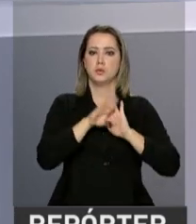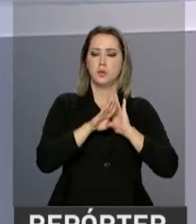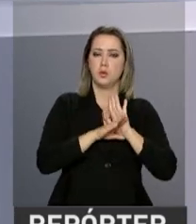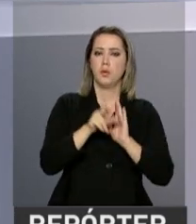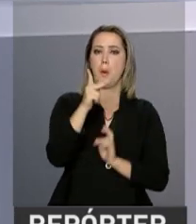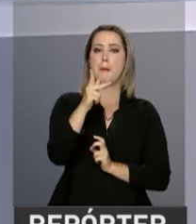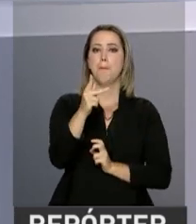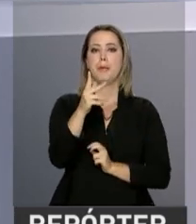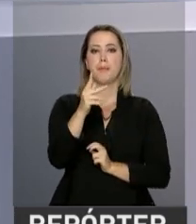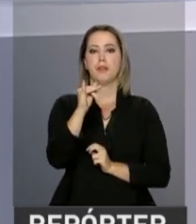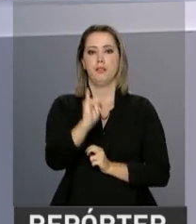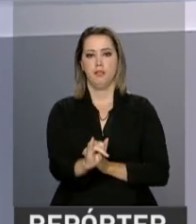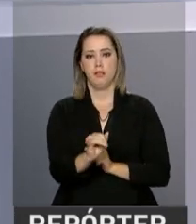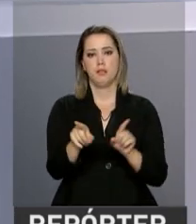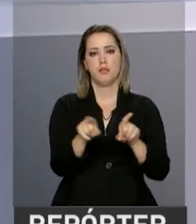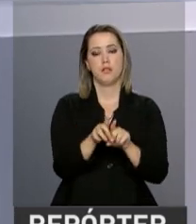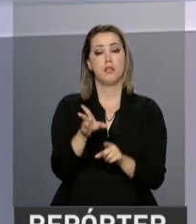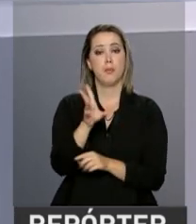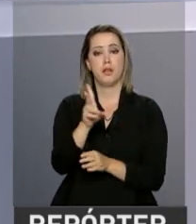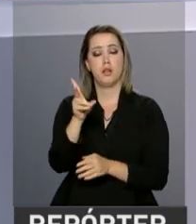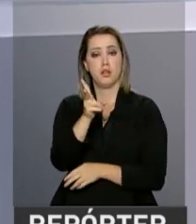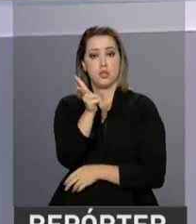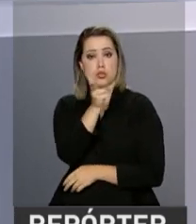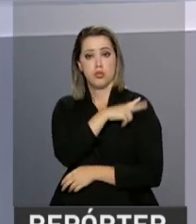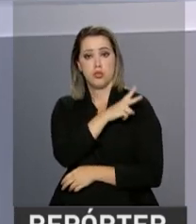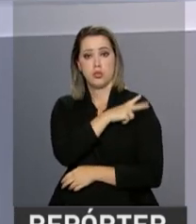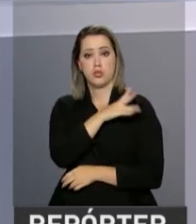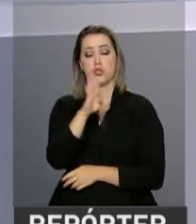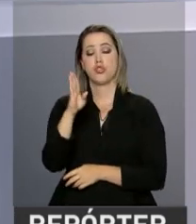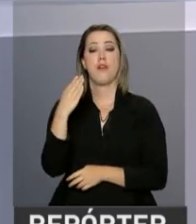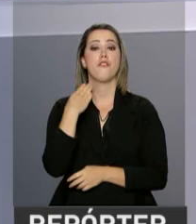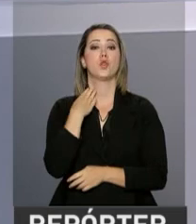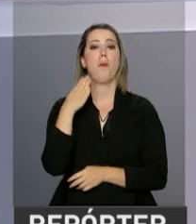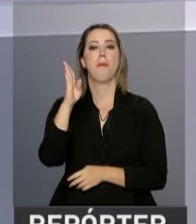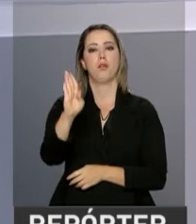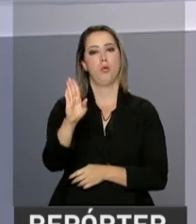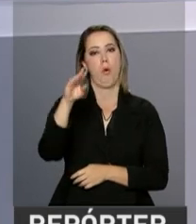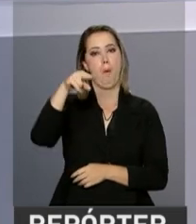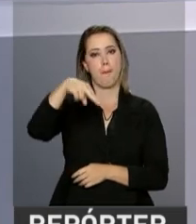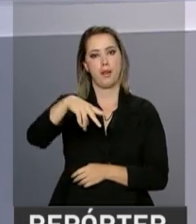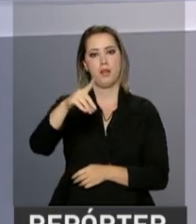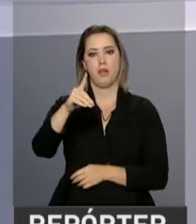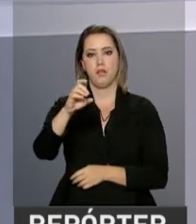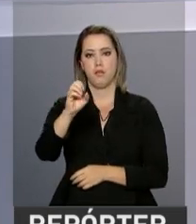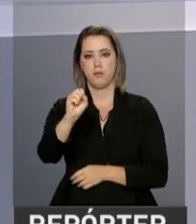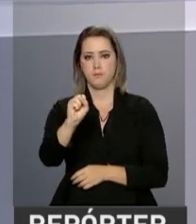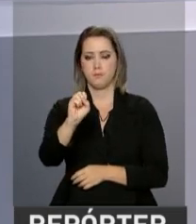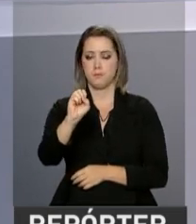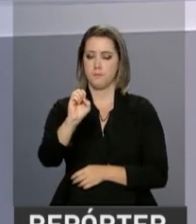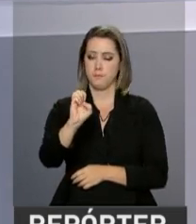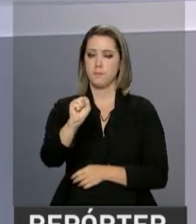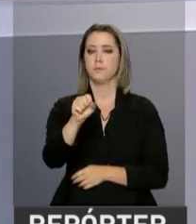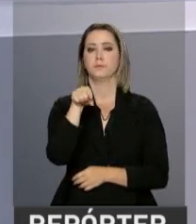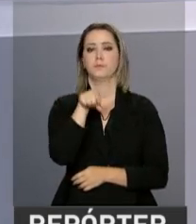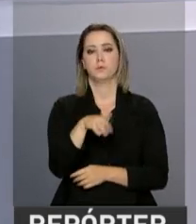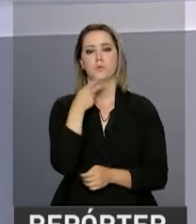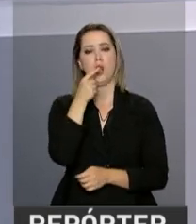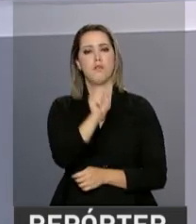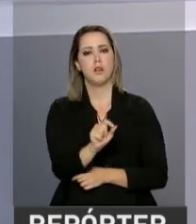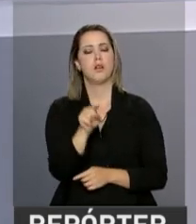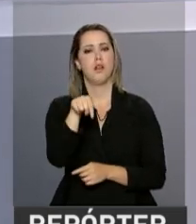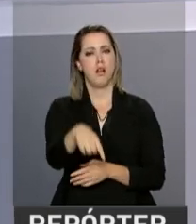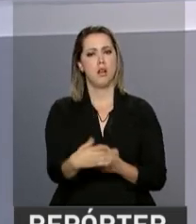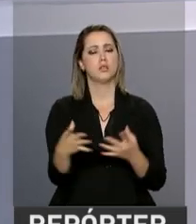Parcerias de Investimentos e diretores do BNDES, o Banco Nacional de Desenvolvimento Econômico e Social, garantiram